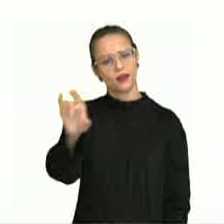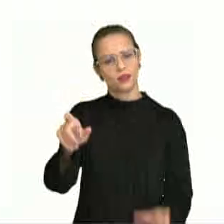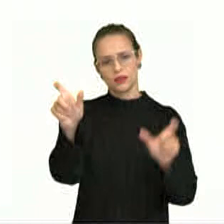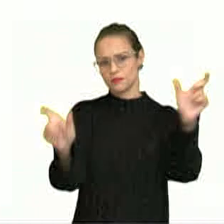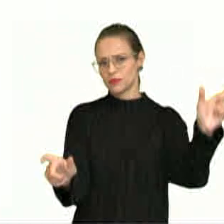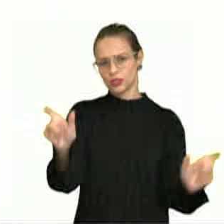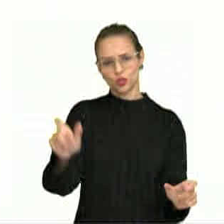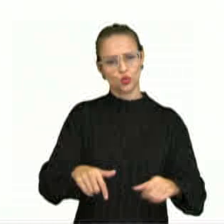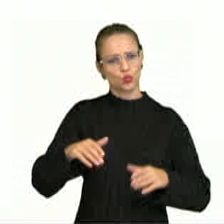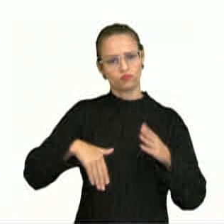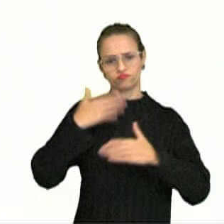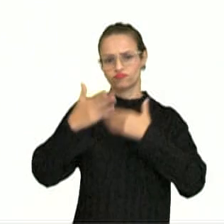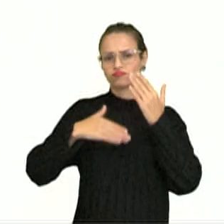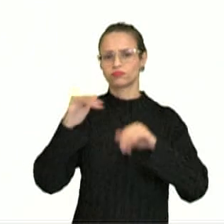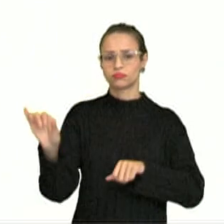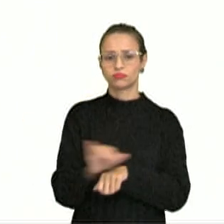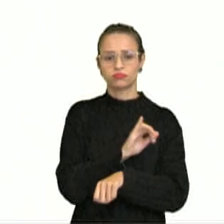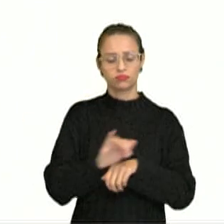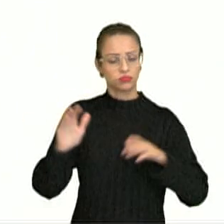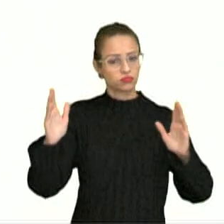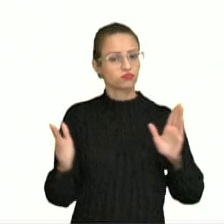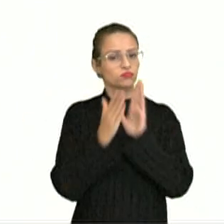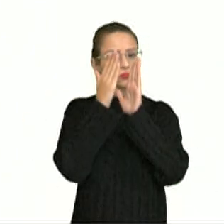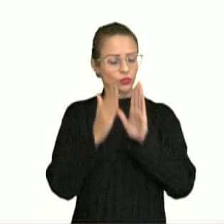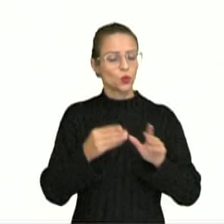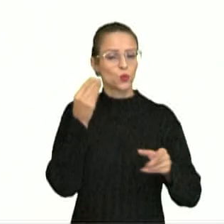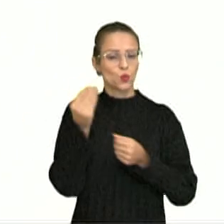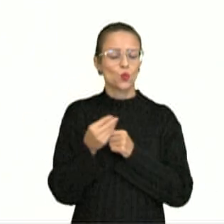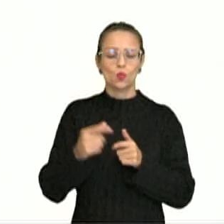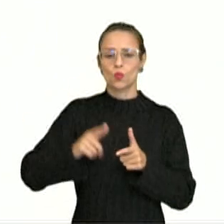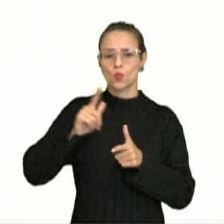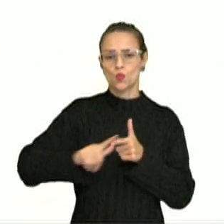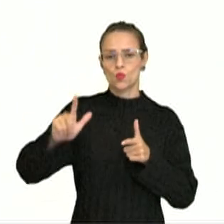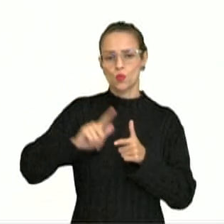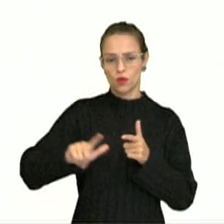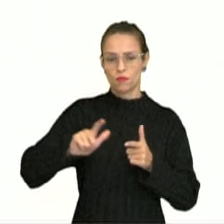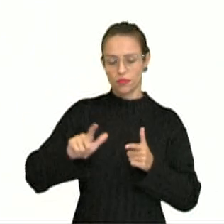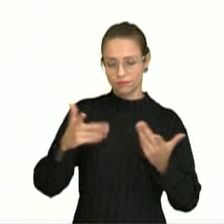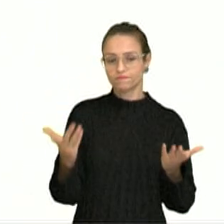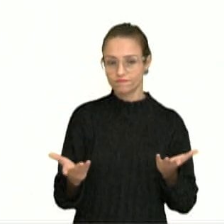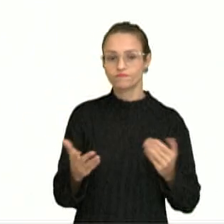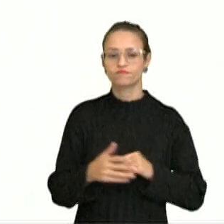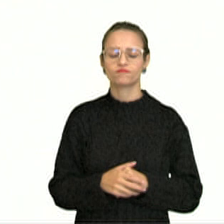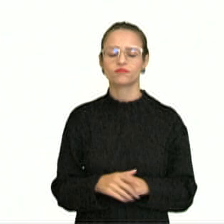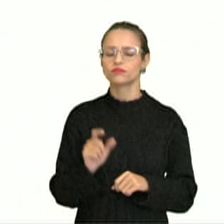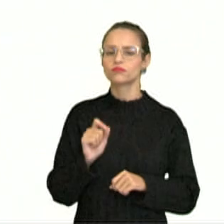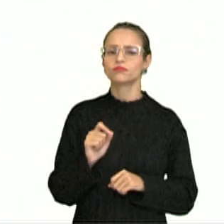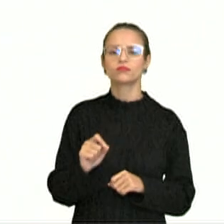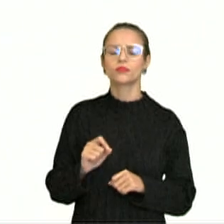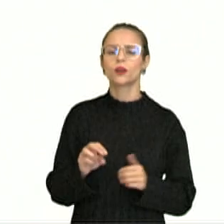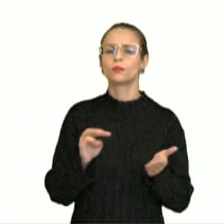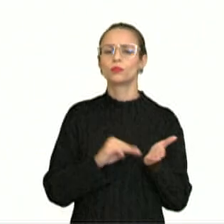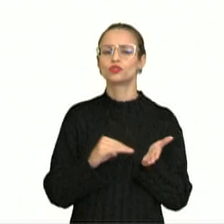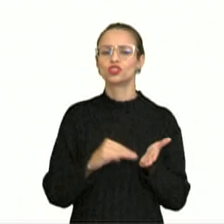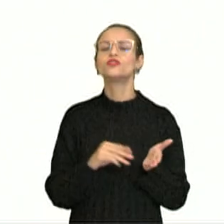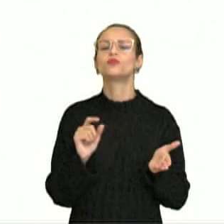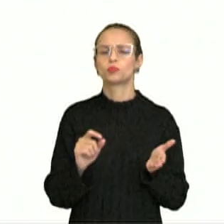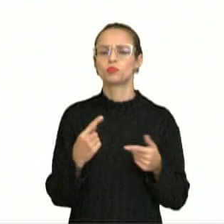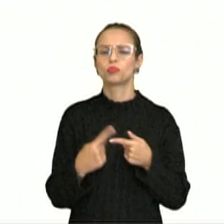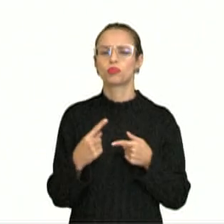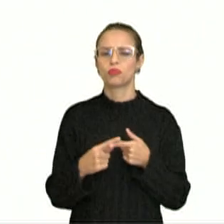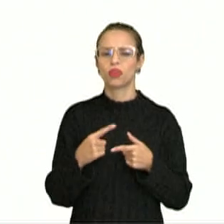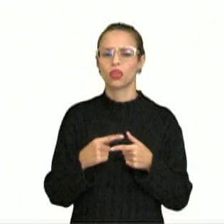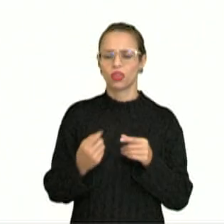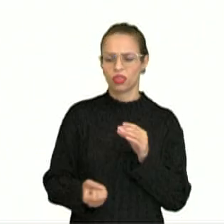próprias estratégias de enfrentamento para lidar com situações adversas. Então ele está dizendo o que gera isso, o que faz com que as pessoas